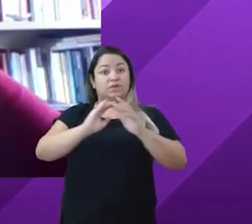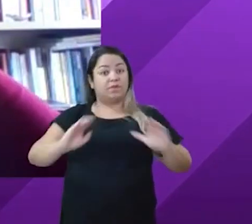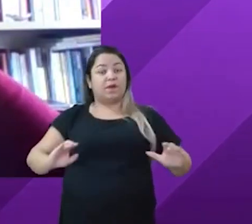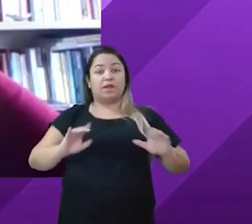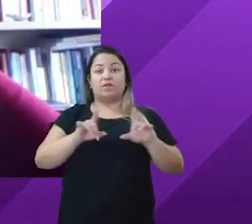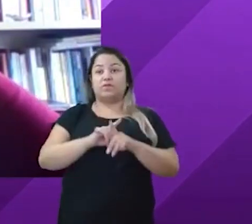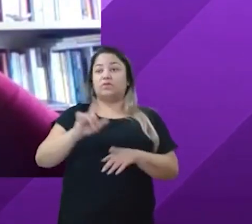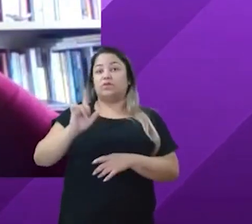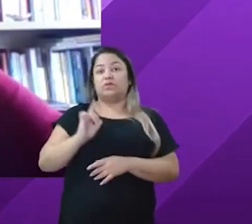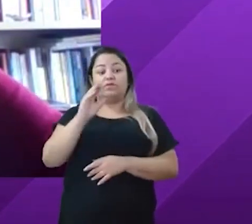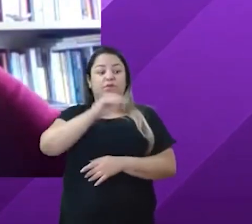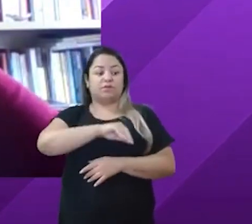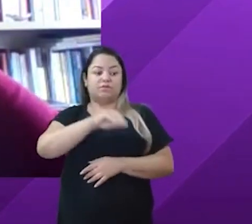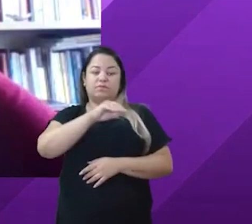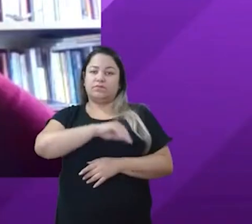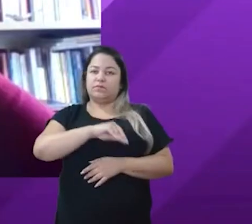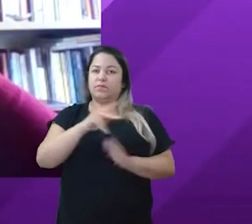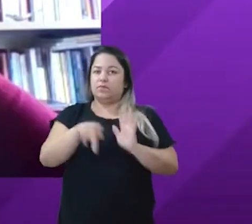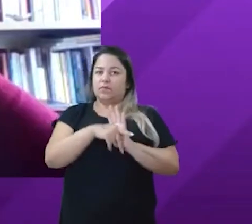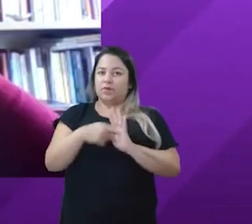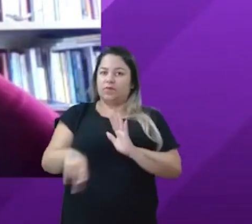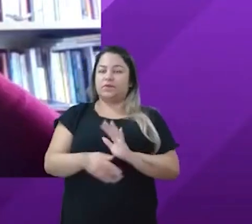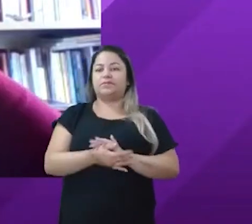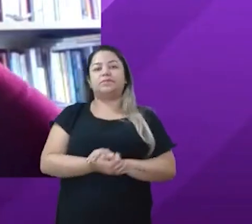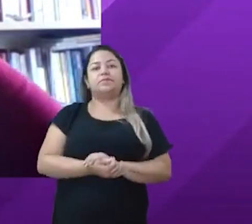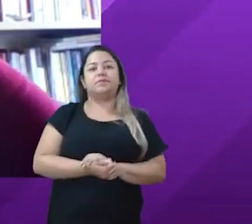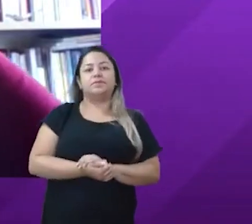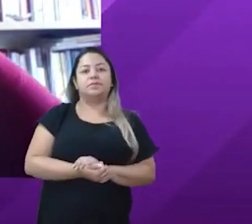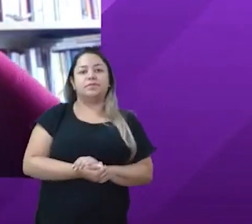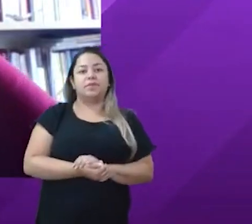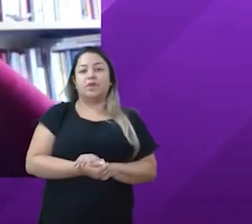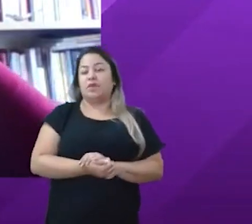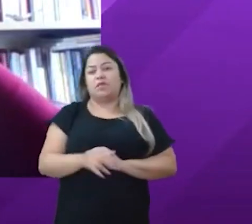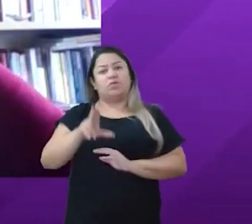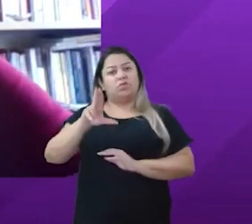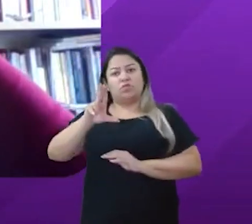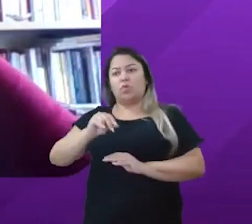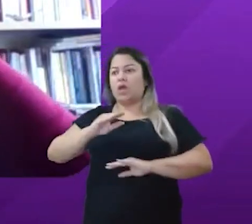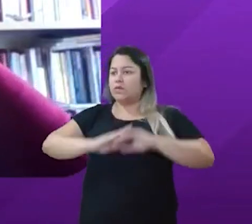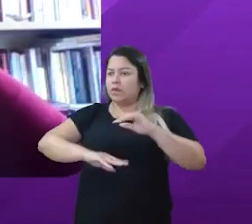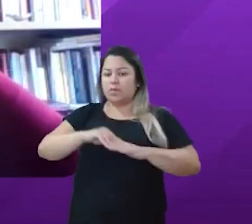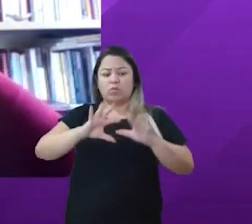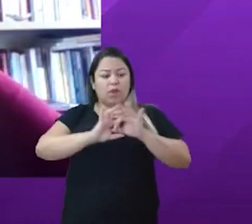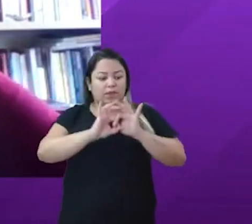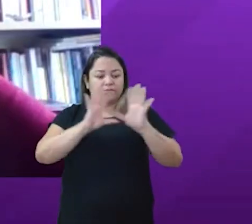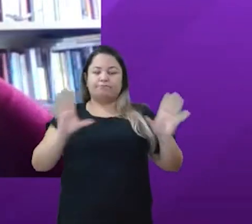tivesse renda, que tinha renda própria. Então, isso não é autonomia, não é